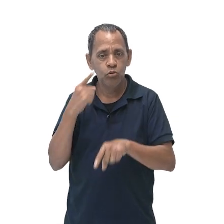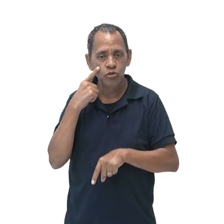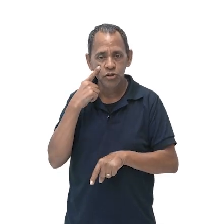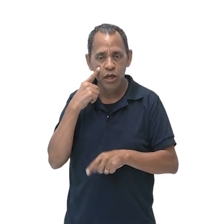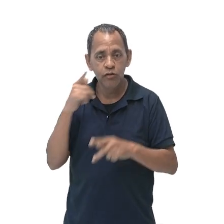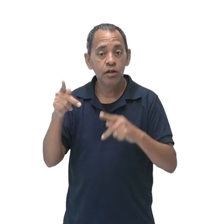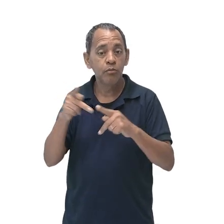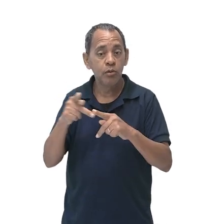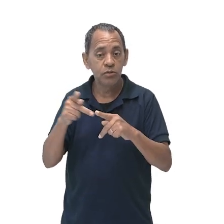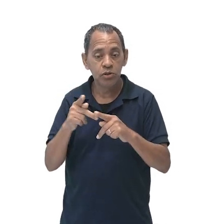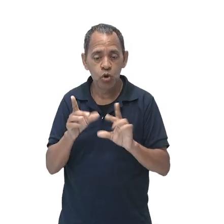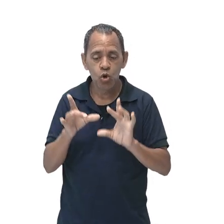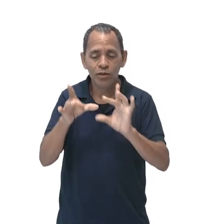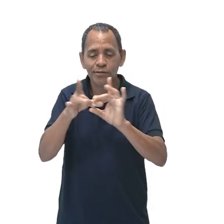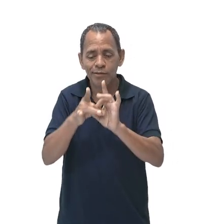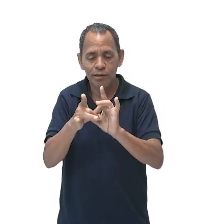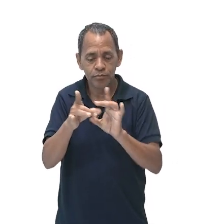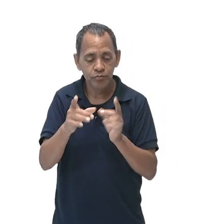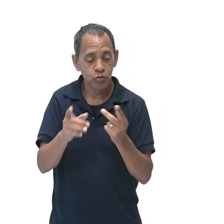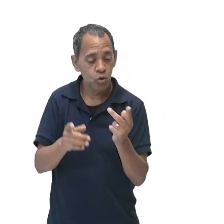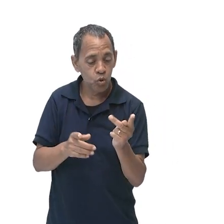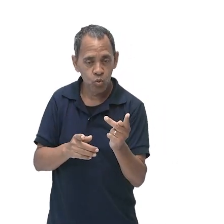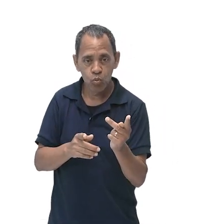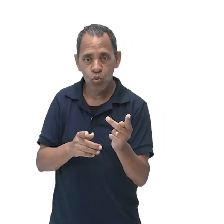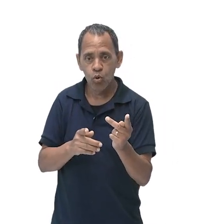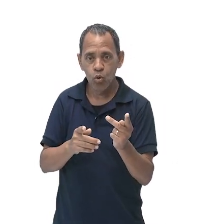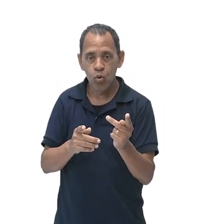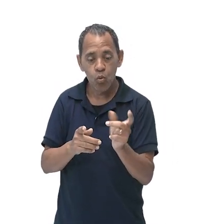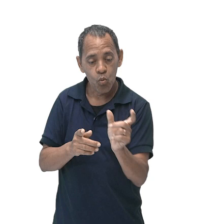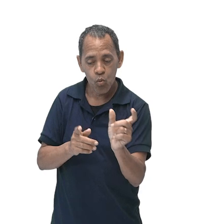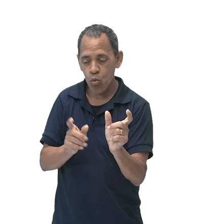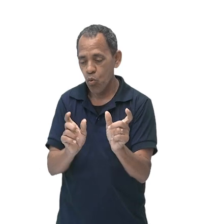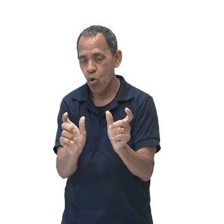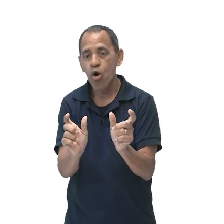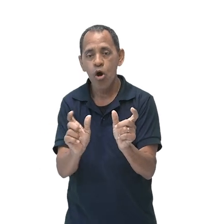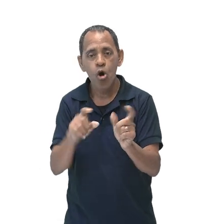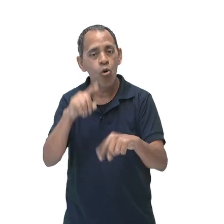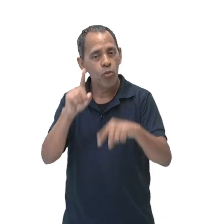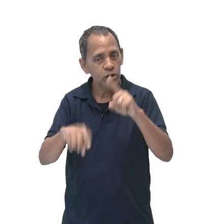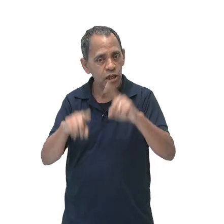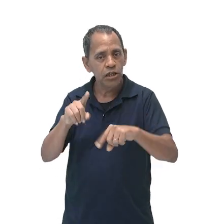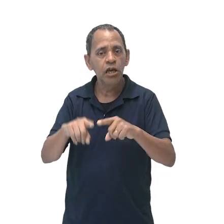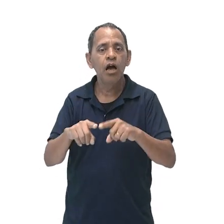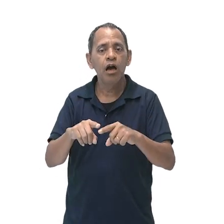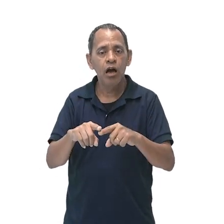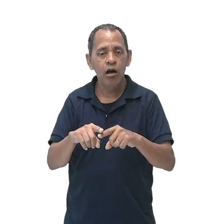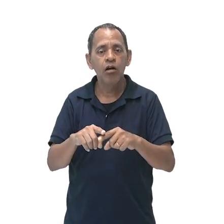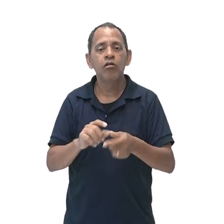preposição conecta entre os enunciados exatamente o material no qual a